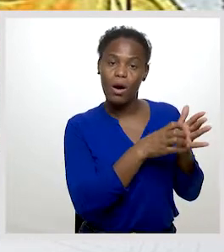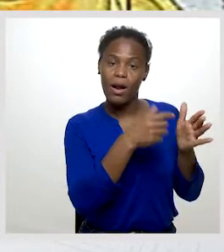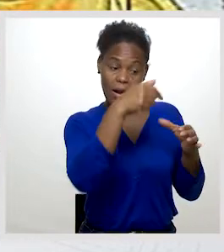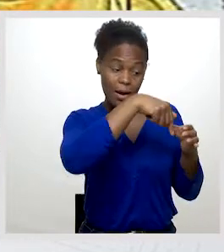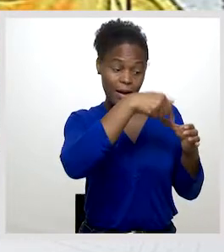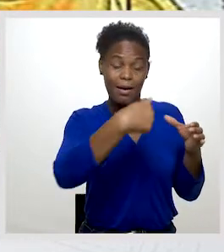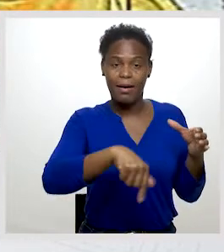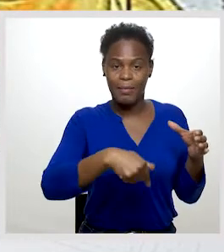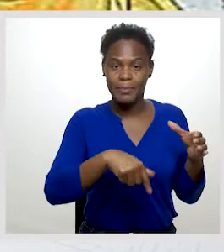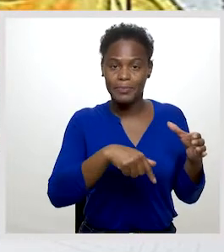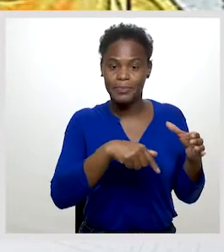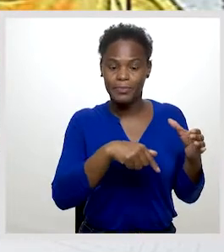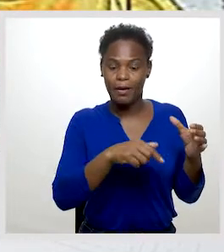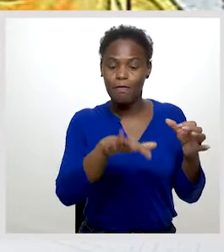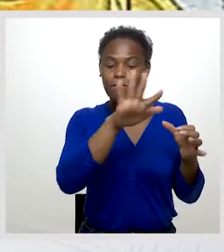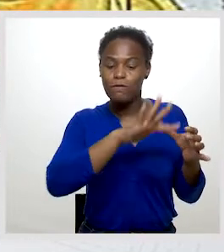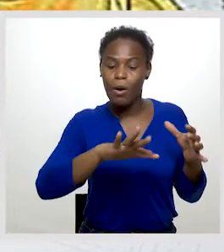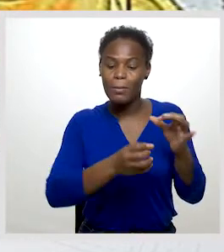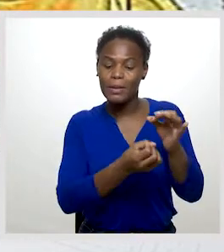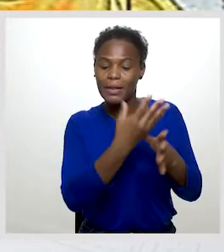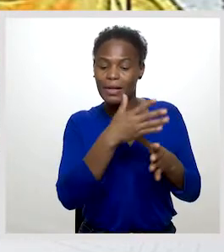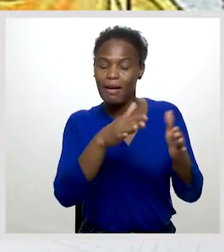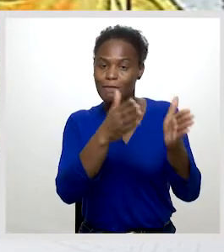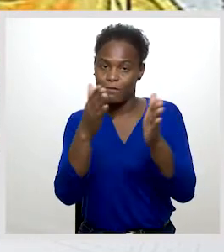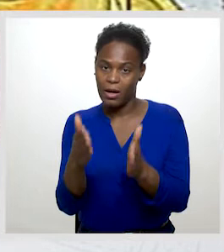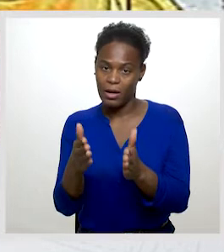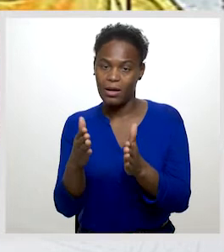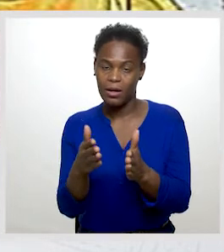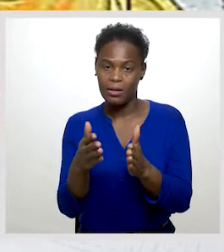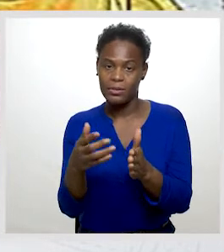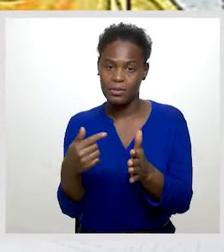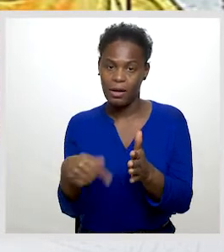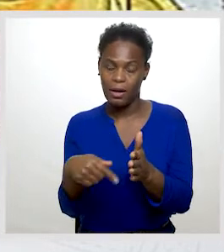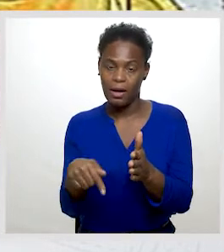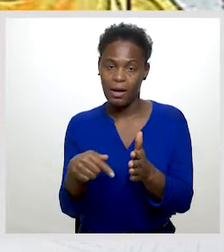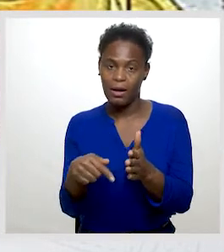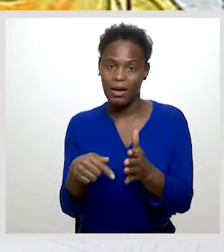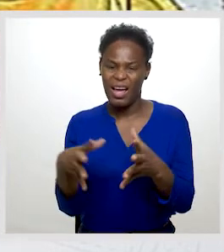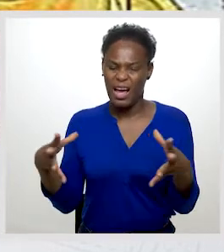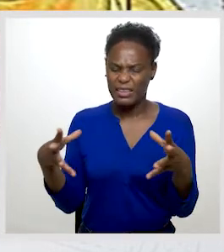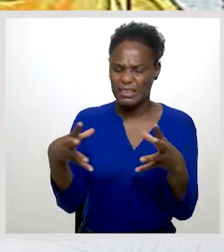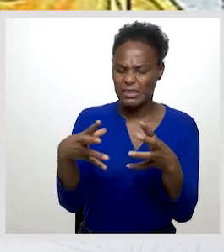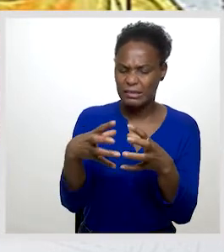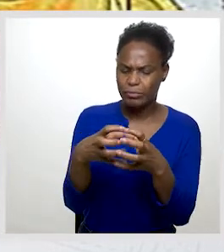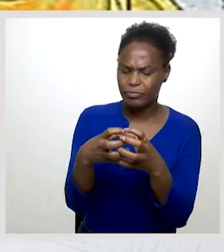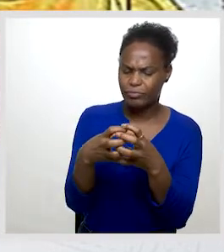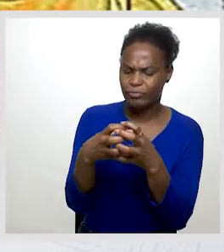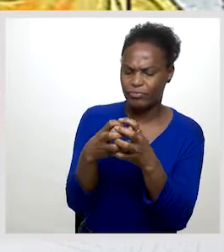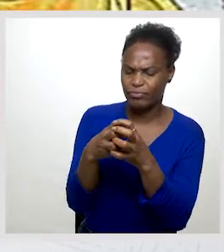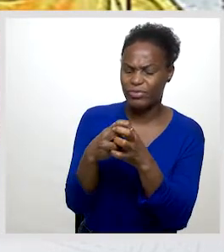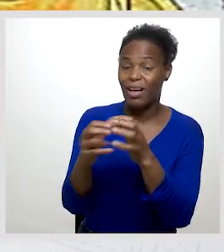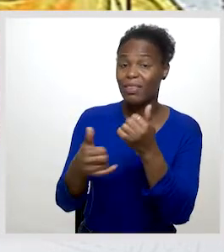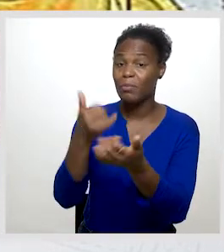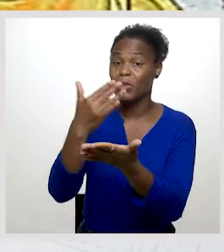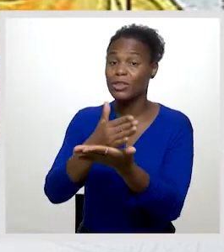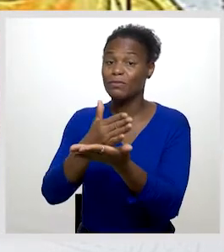figura consta-se essa formação, a fase de da criação e divisão, neste caso a